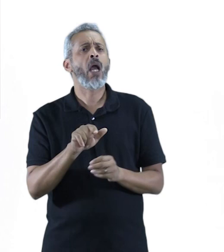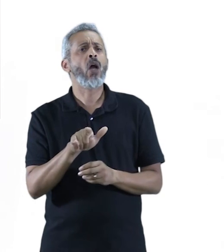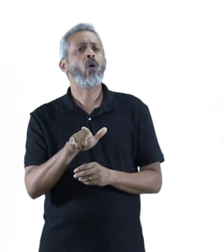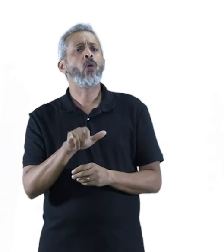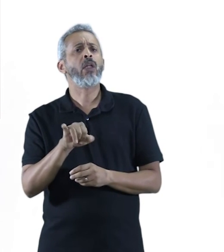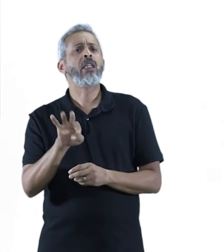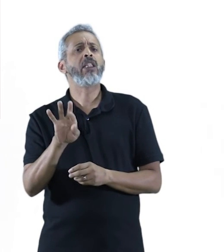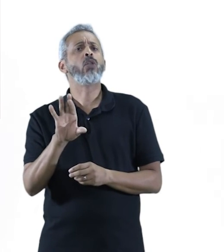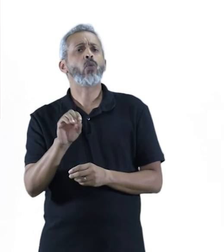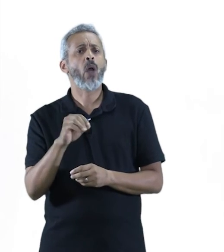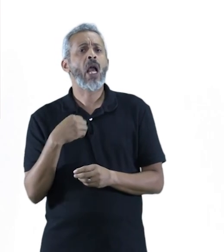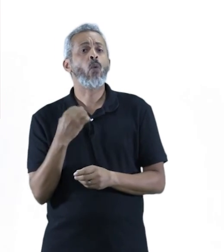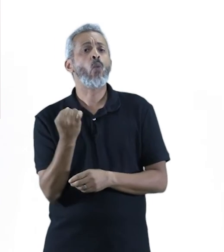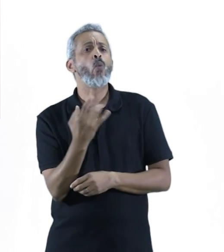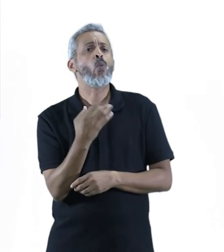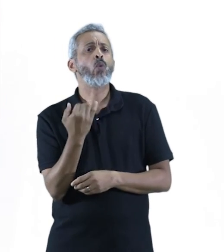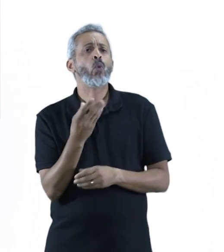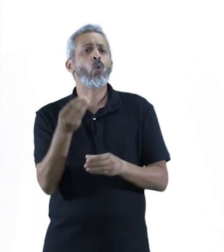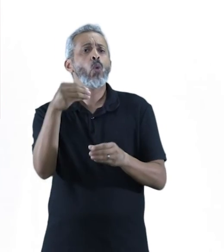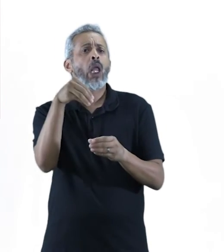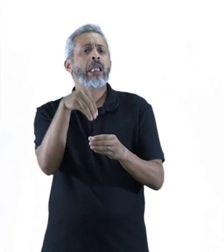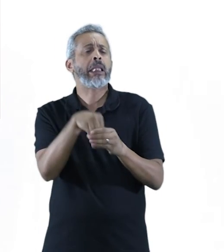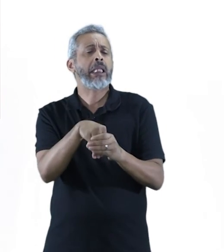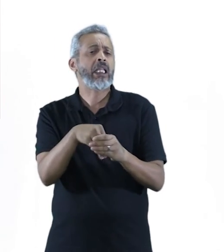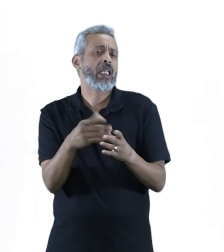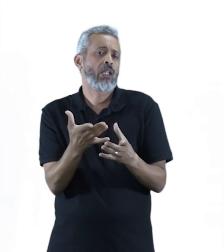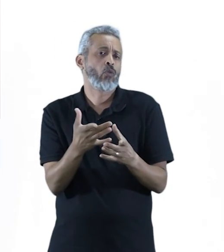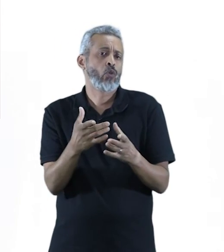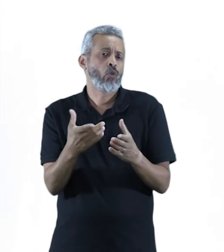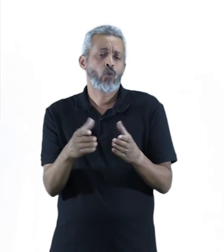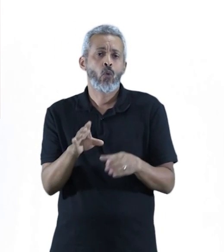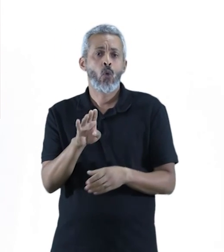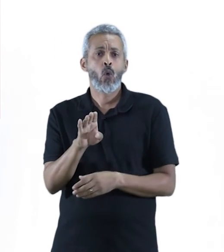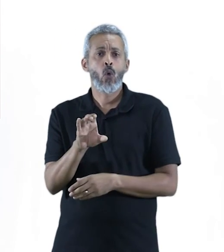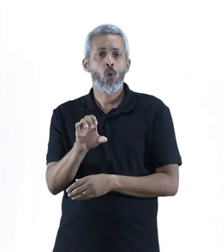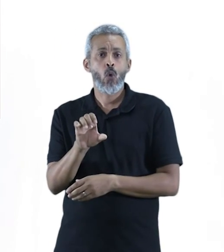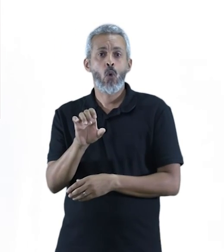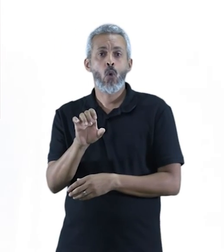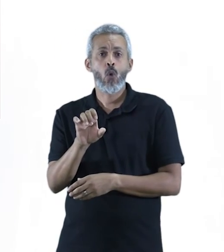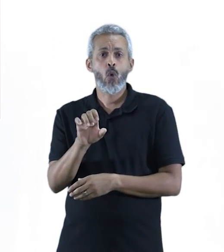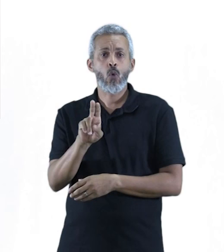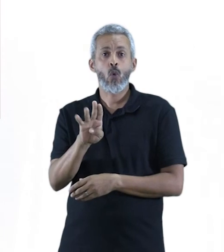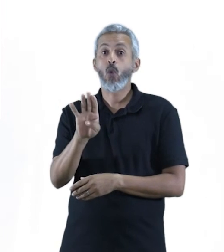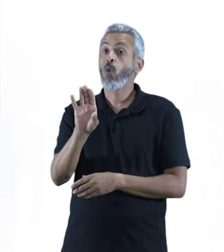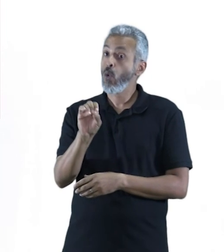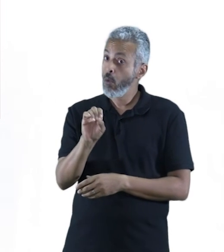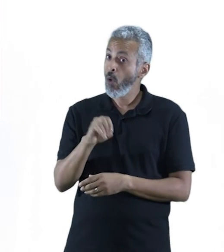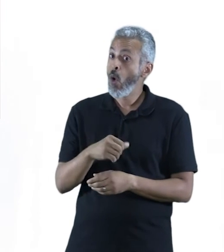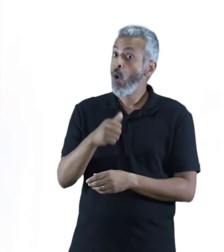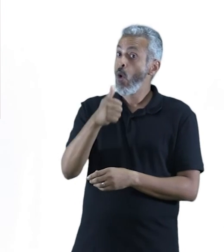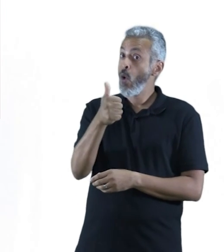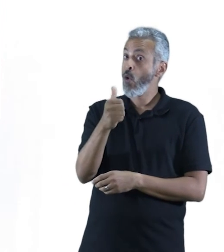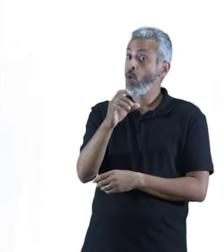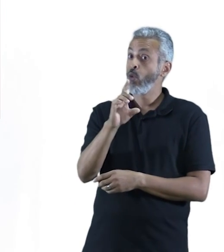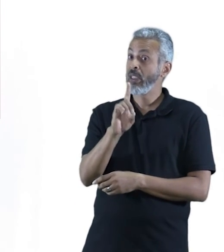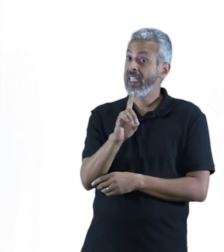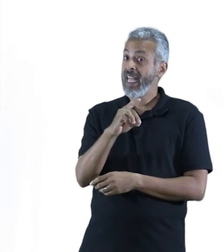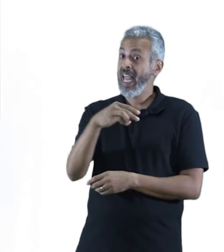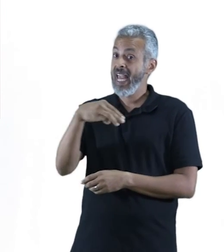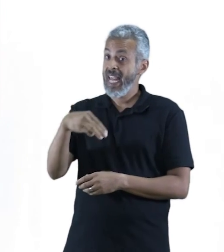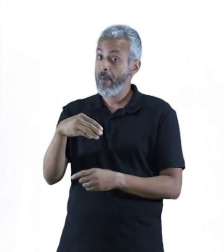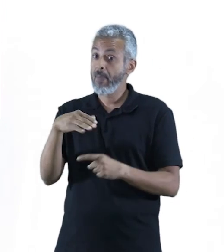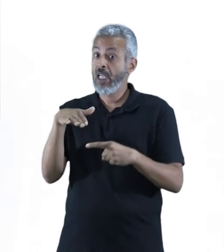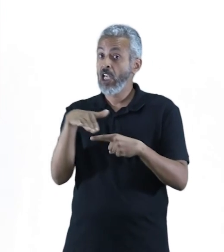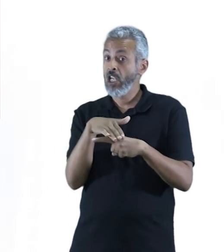litro é a quantidade de líquido que cabe exatamente dentro de um cubo com 1 decímetro de